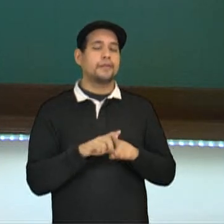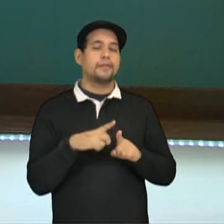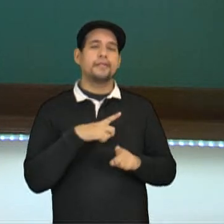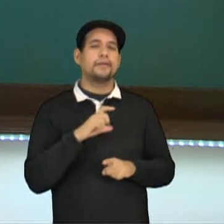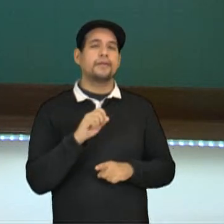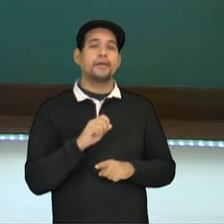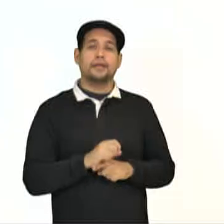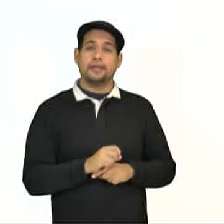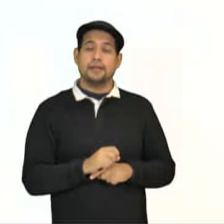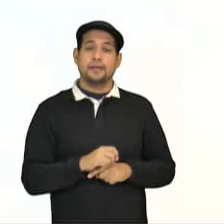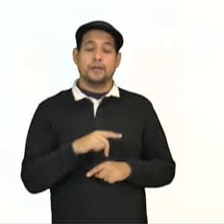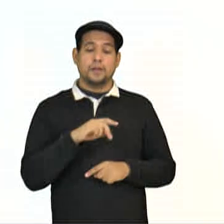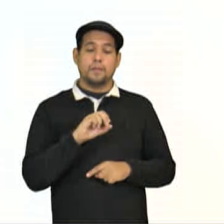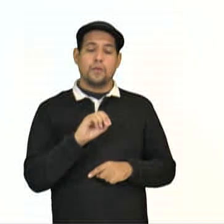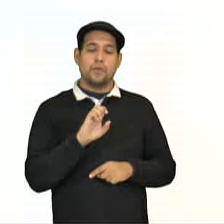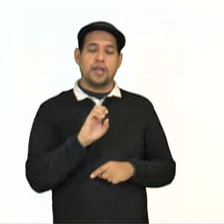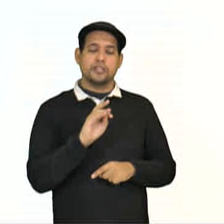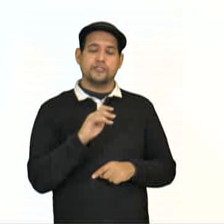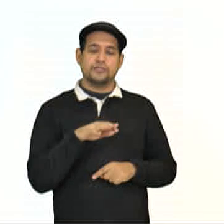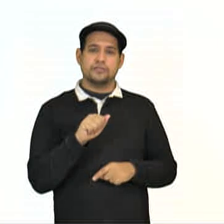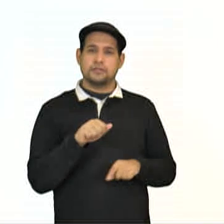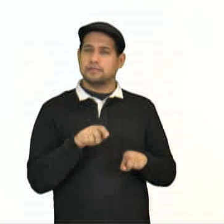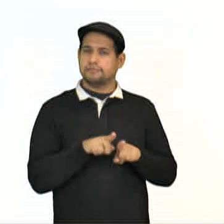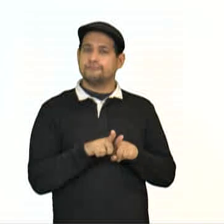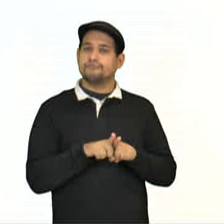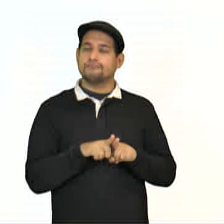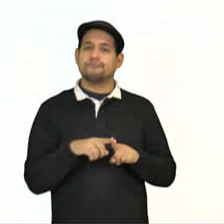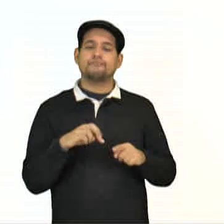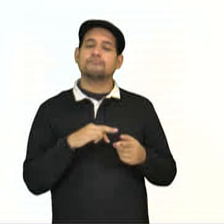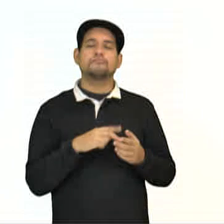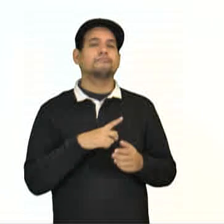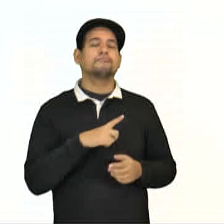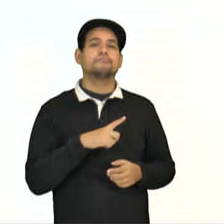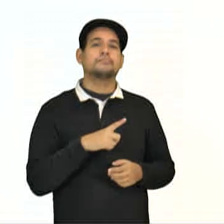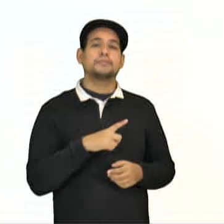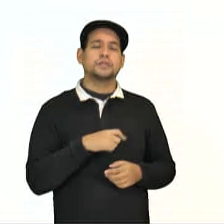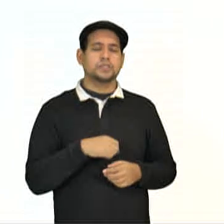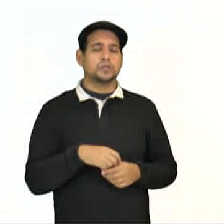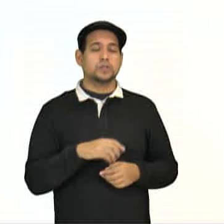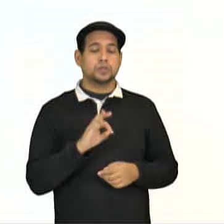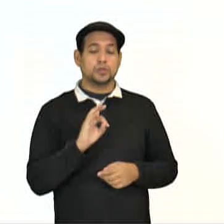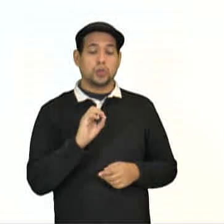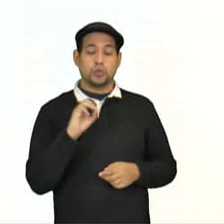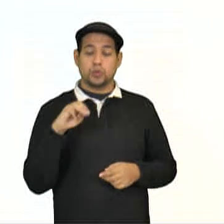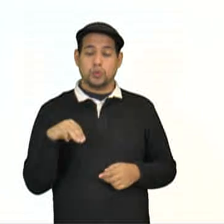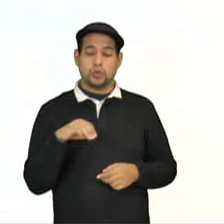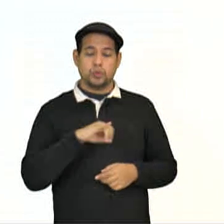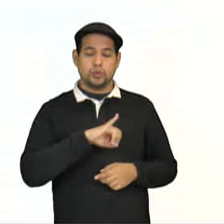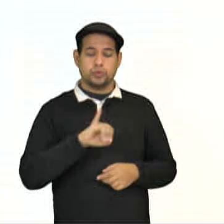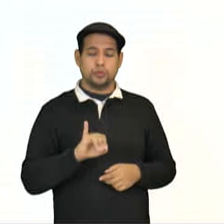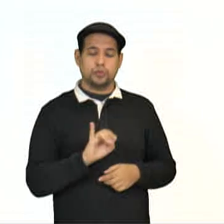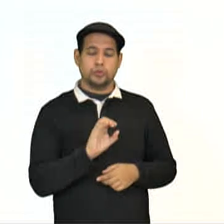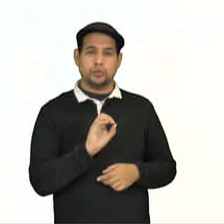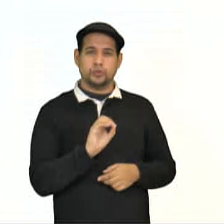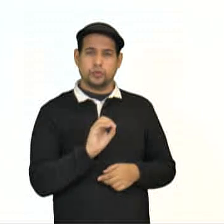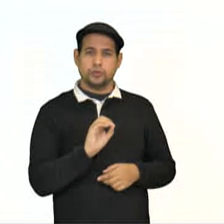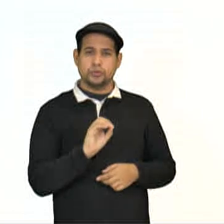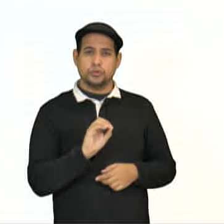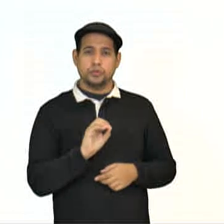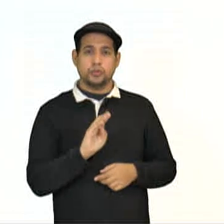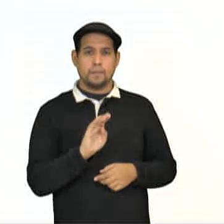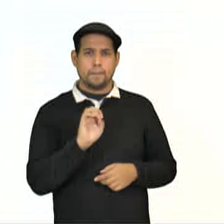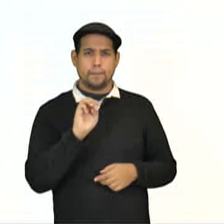rendia o apelido de poetinha, que lhe teria atribuído Tom Jobim. Notabilizou-se pelos